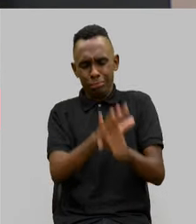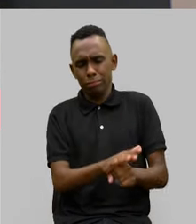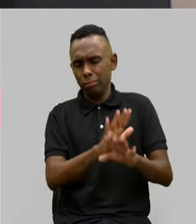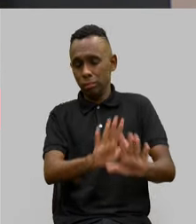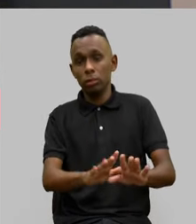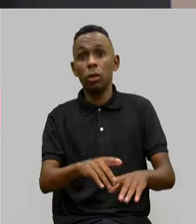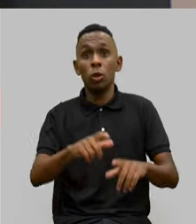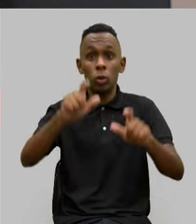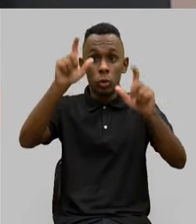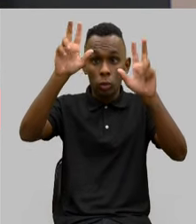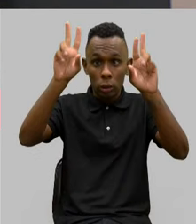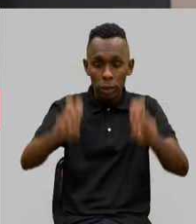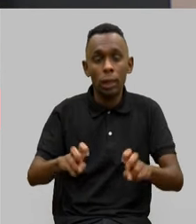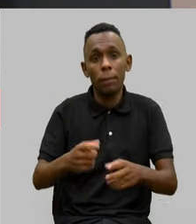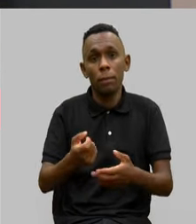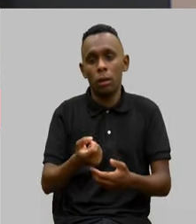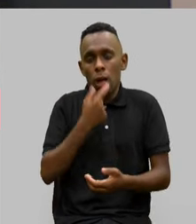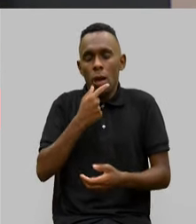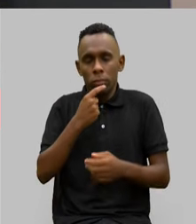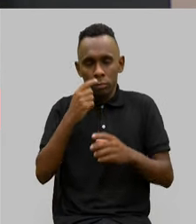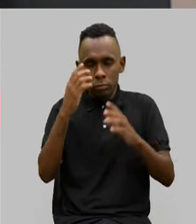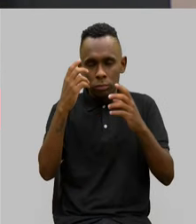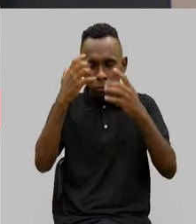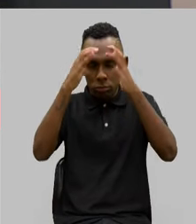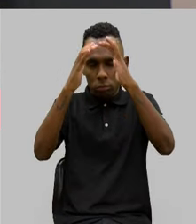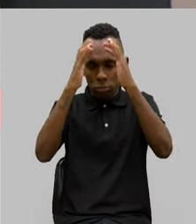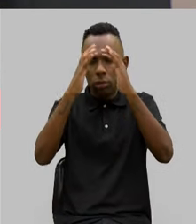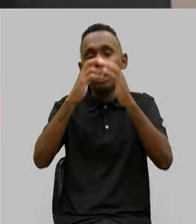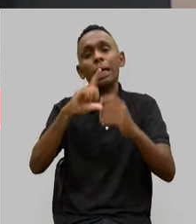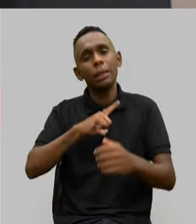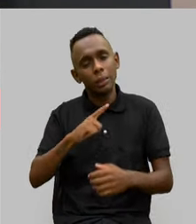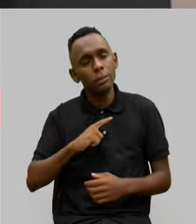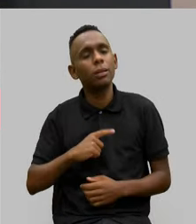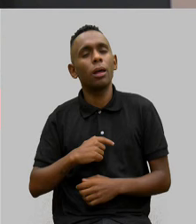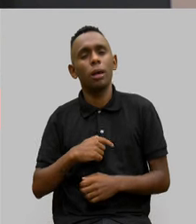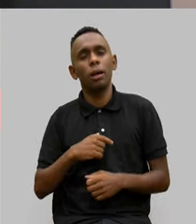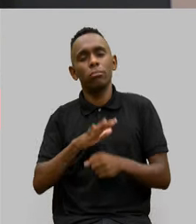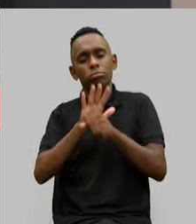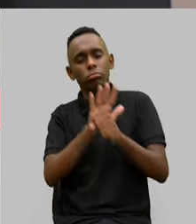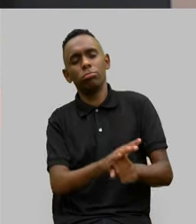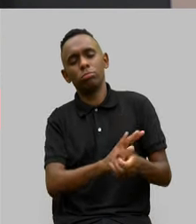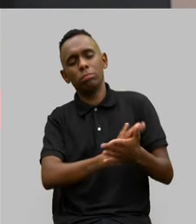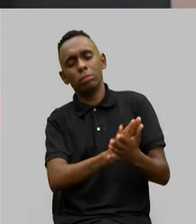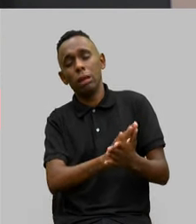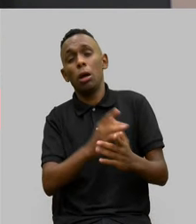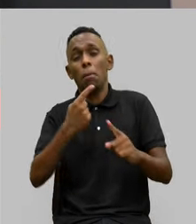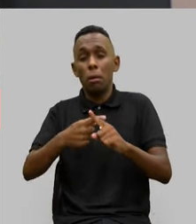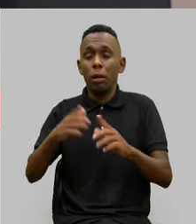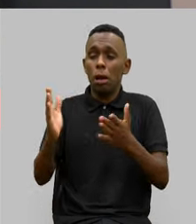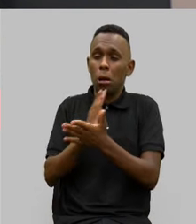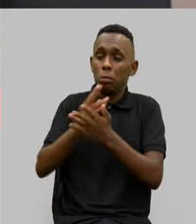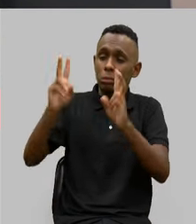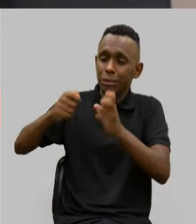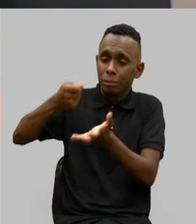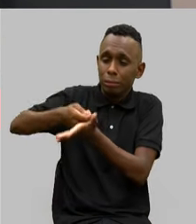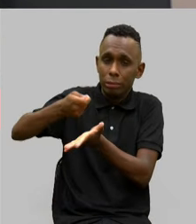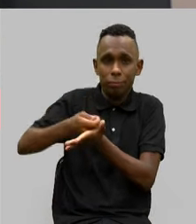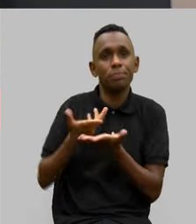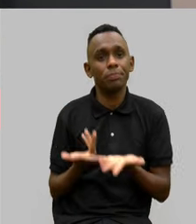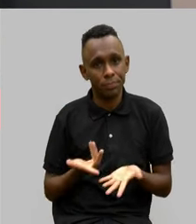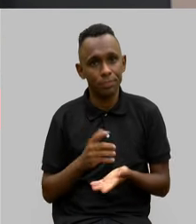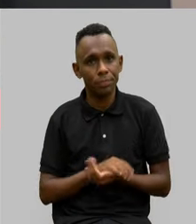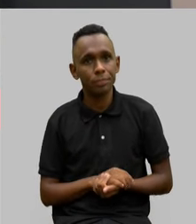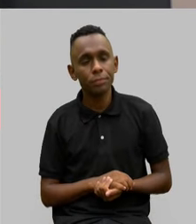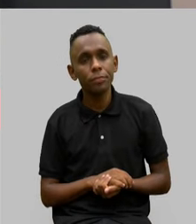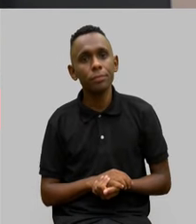à droga psicodélica a gente tem preconceito por conta de conservadorismos etc né no nosso